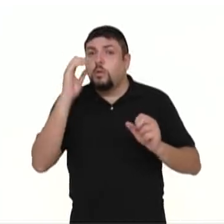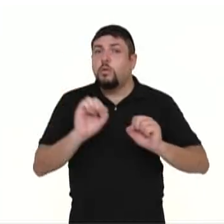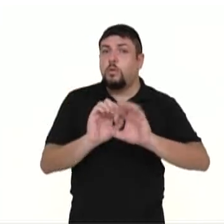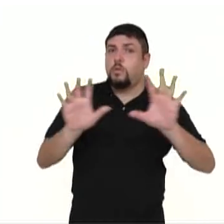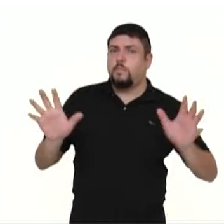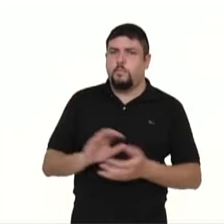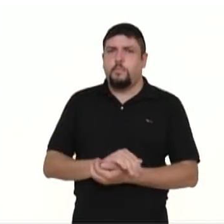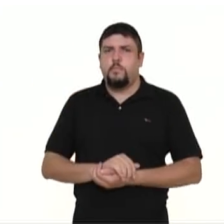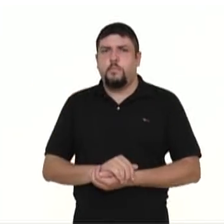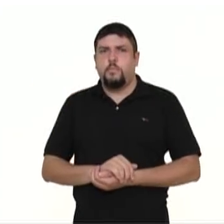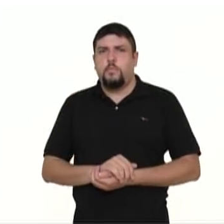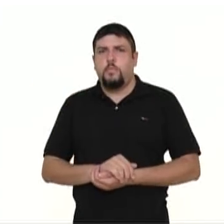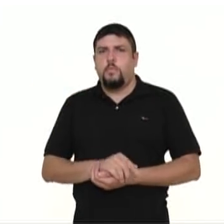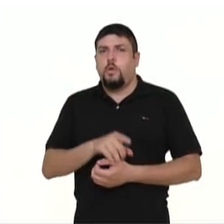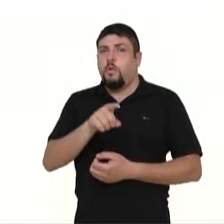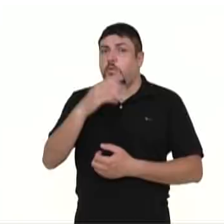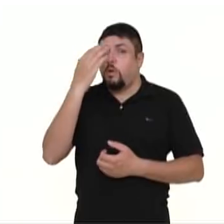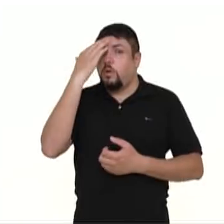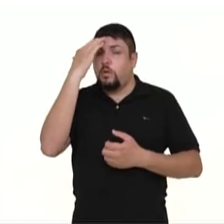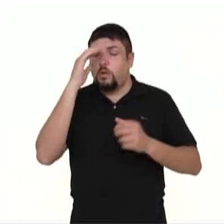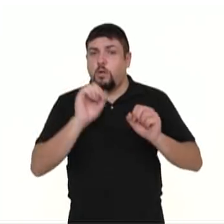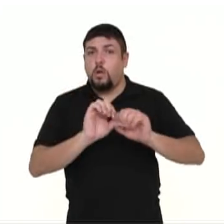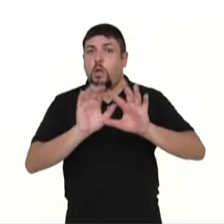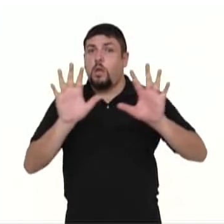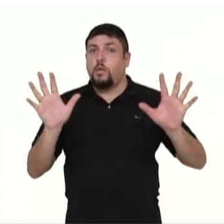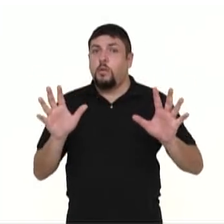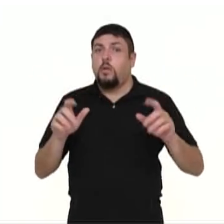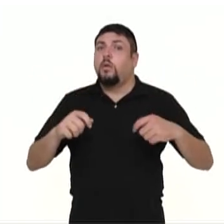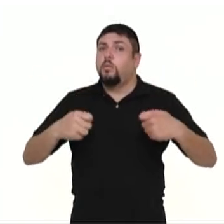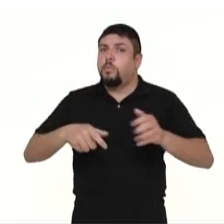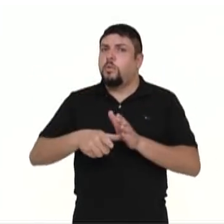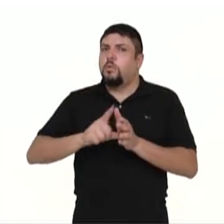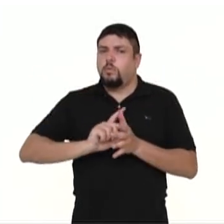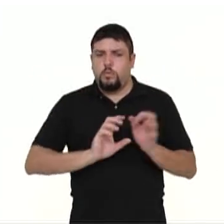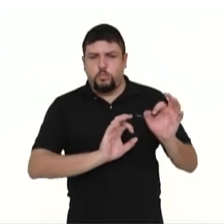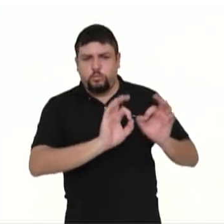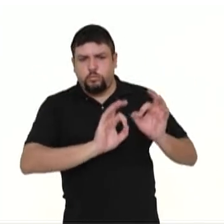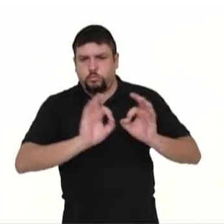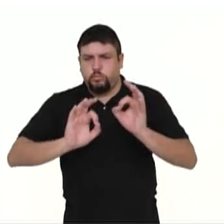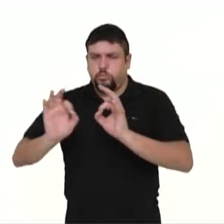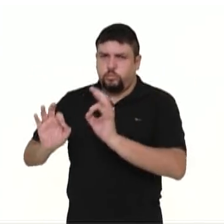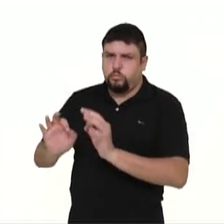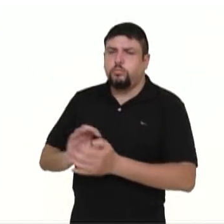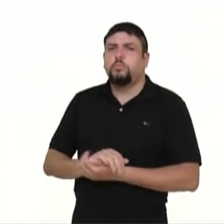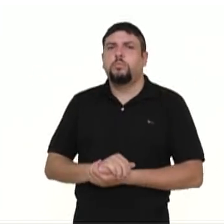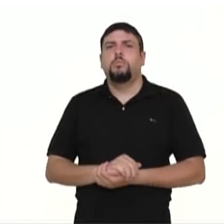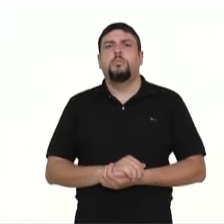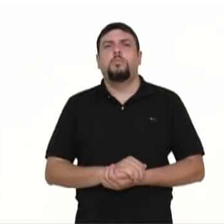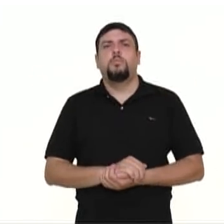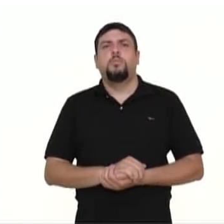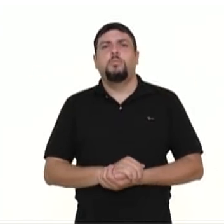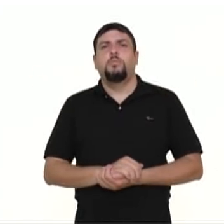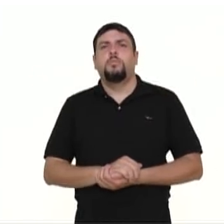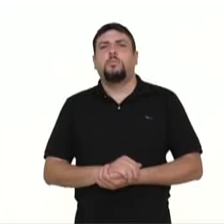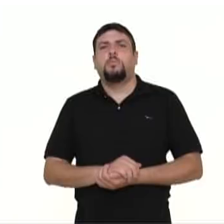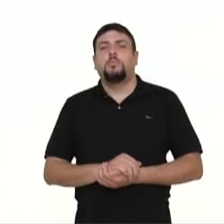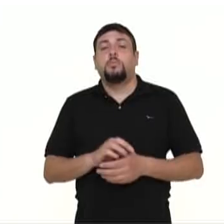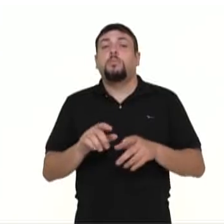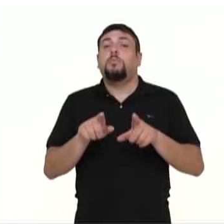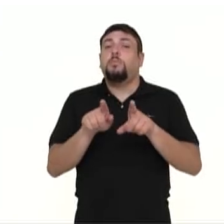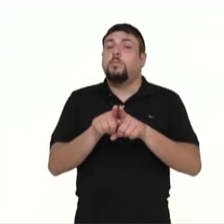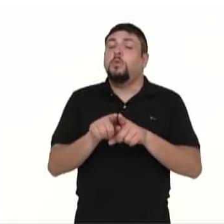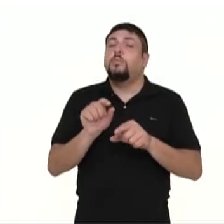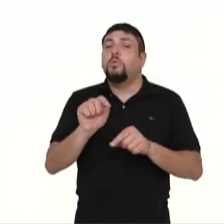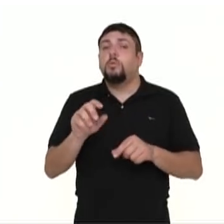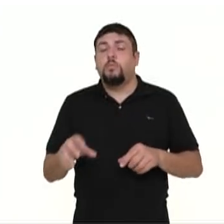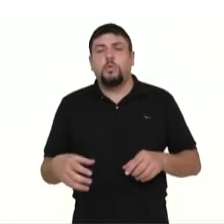para que você possa entender um fenômeno, você precisa organizar de maneira sistemática esses dados, certo? Além disso, uma